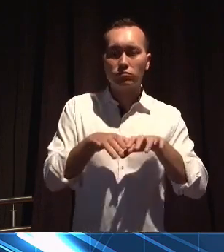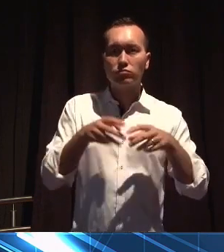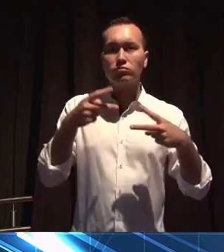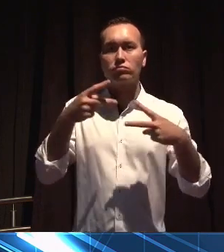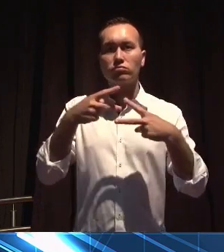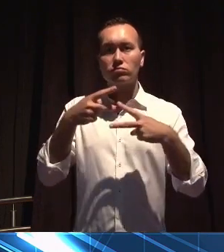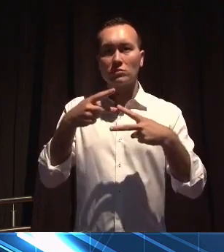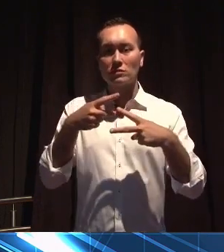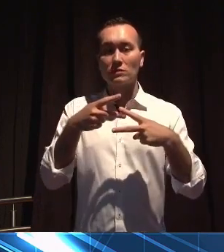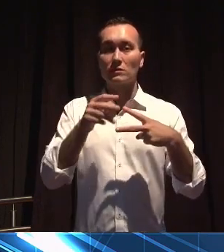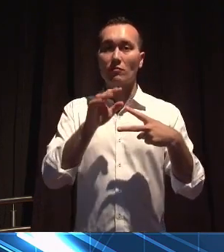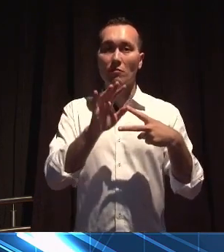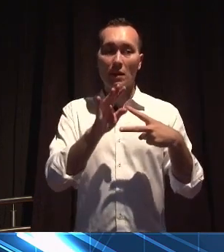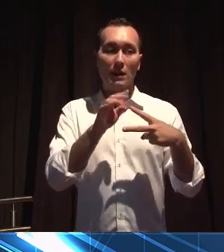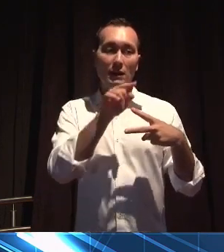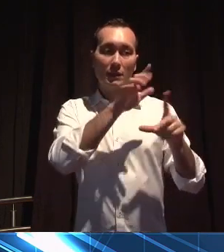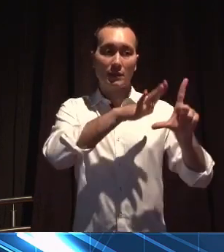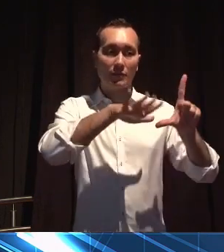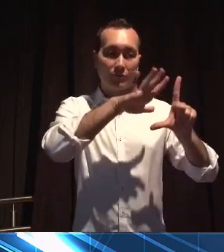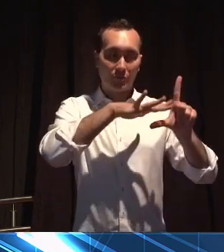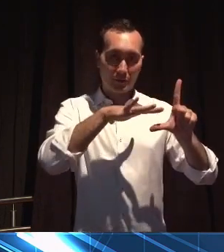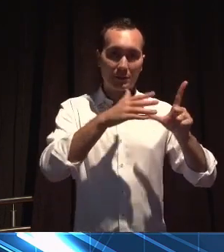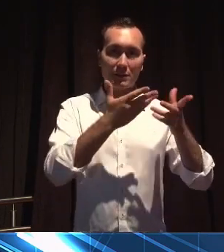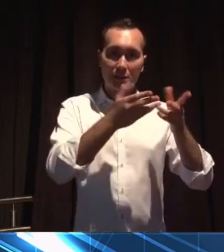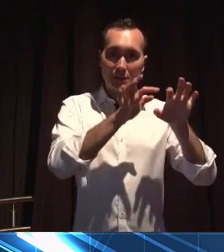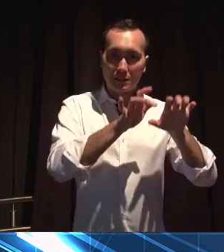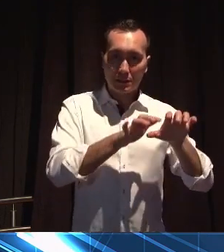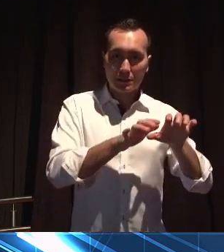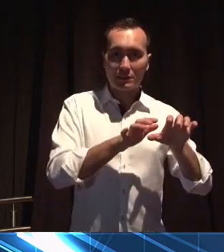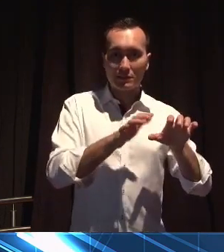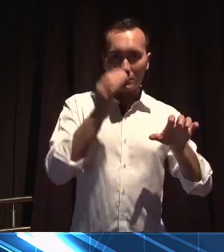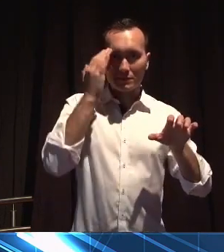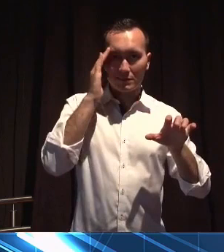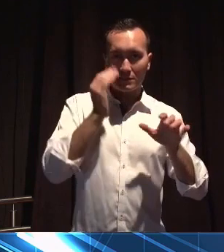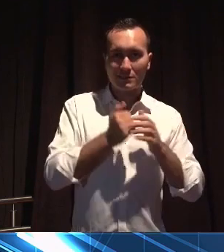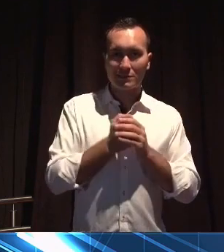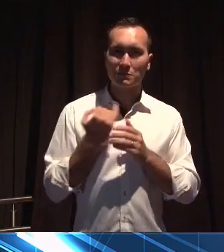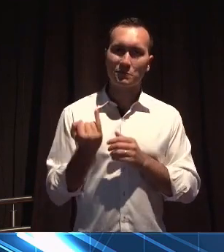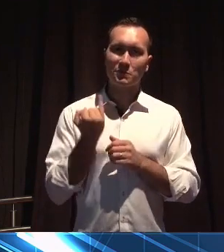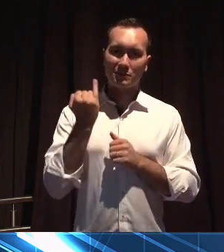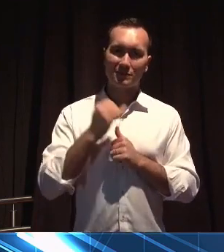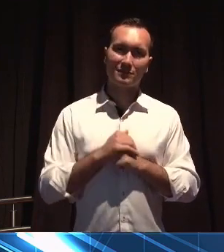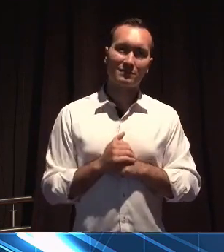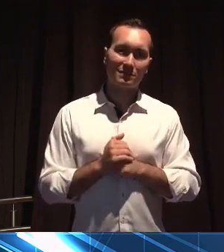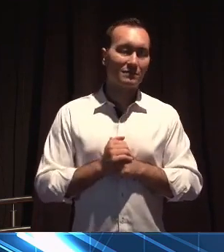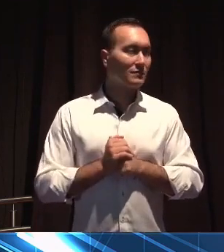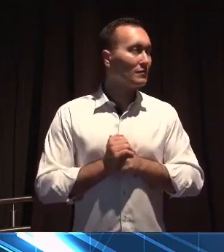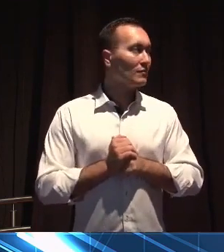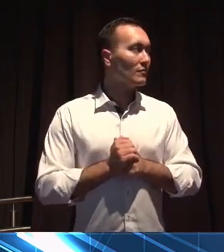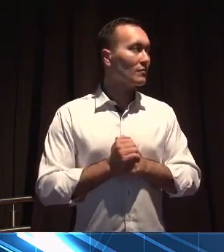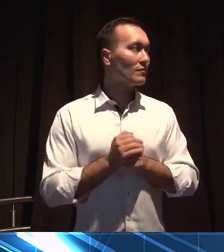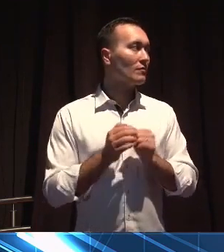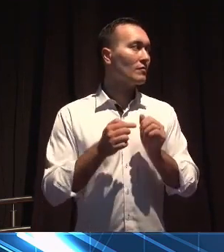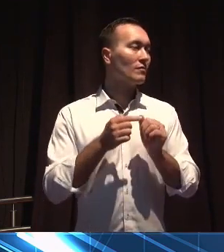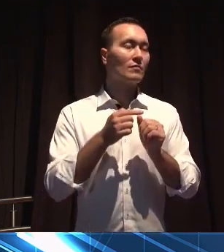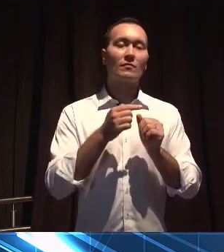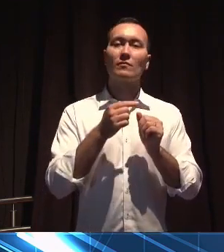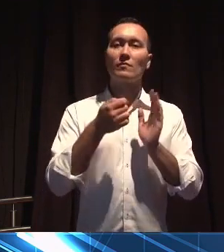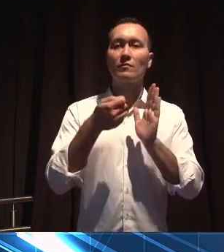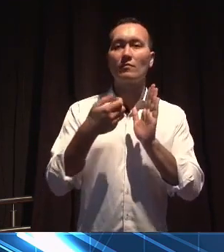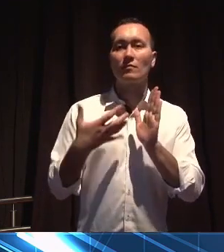Olha só ele já estava falando uma coisa parecida inclusive é bem radical assim porque ele fala que você não deveria usar